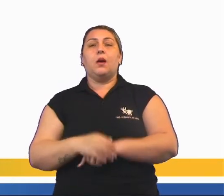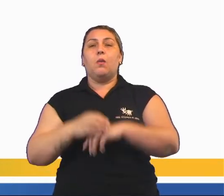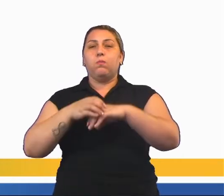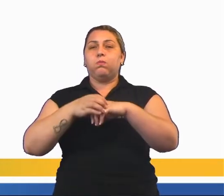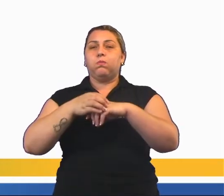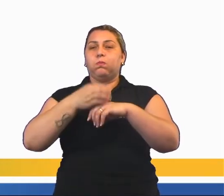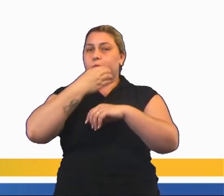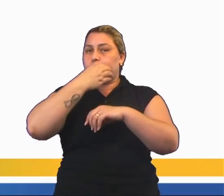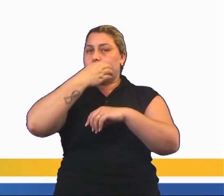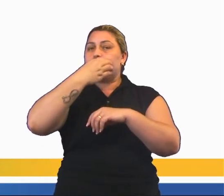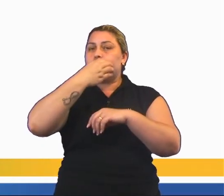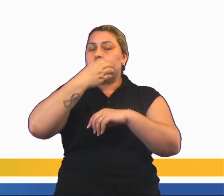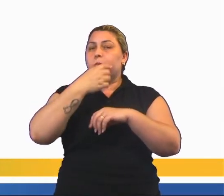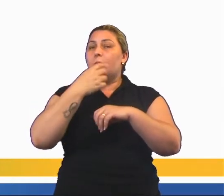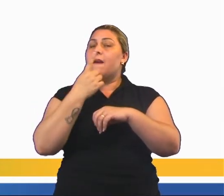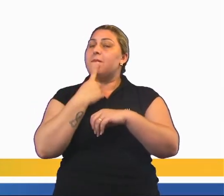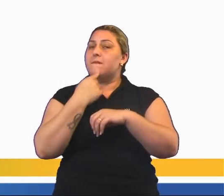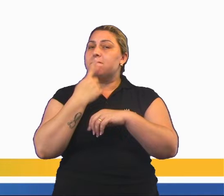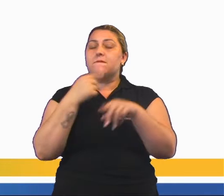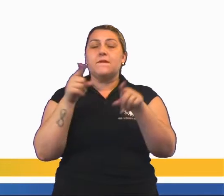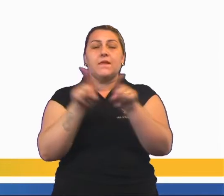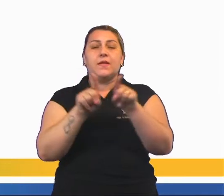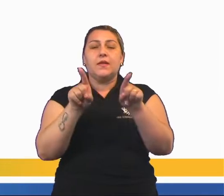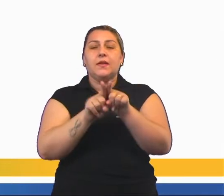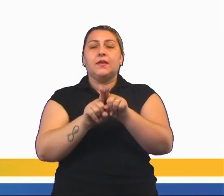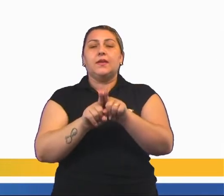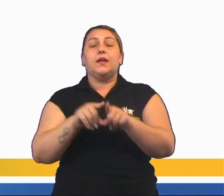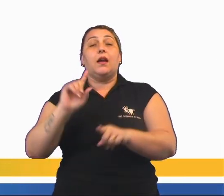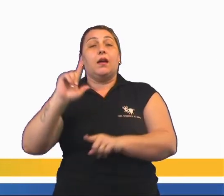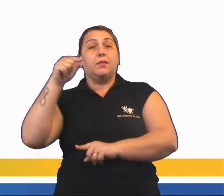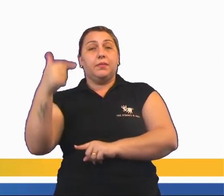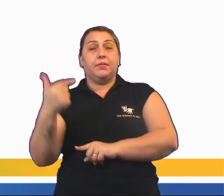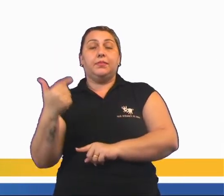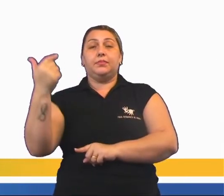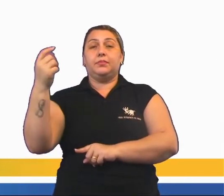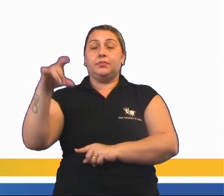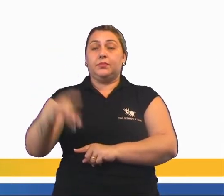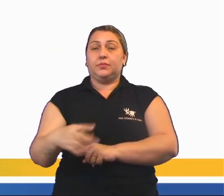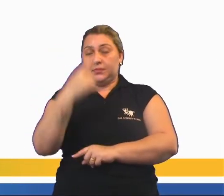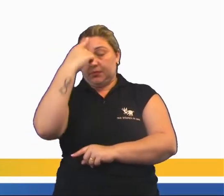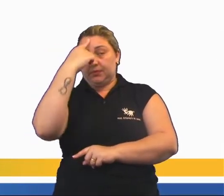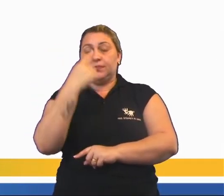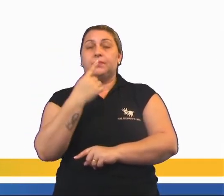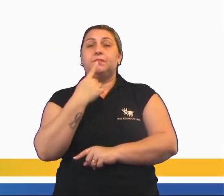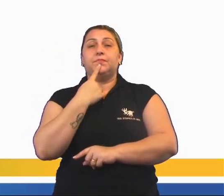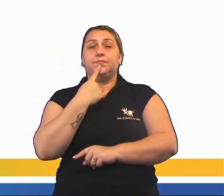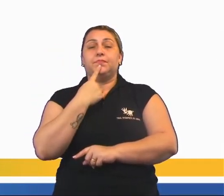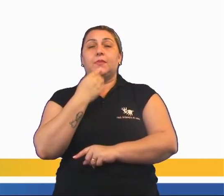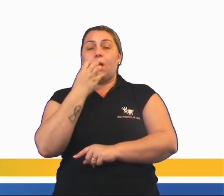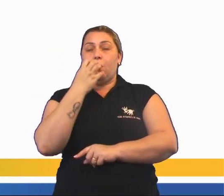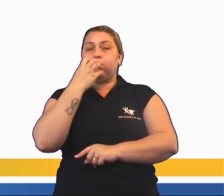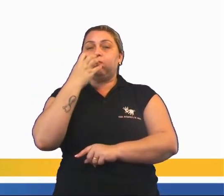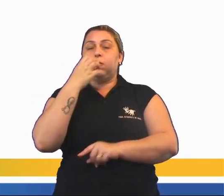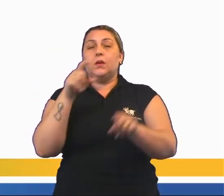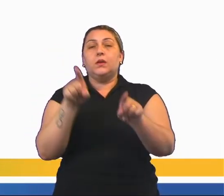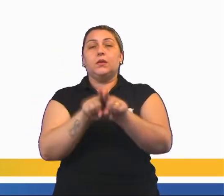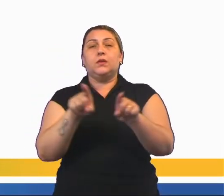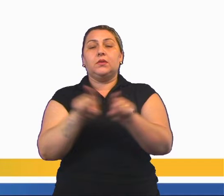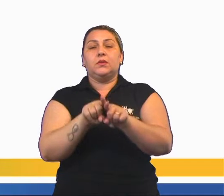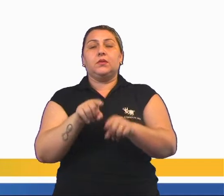inchaço, né, na gengiva, um avermelhamento também. E a periodontite, ela é além do inchaço, também